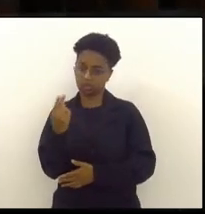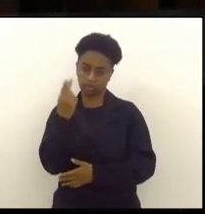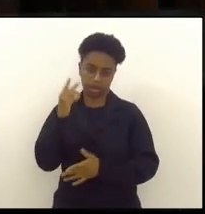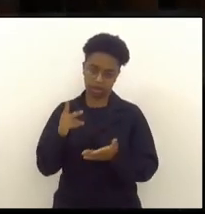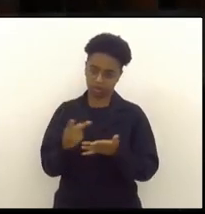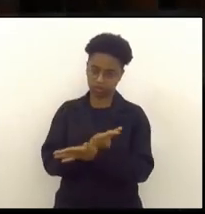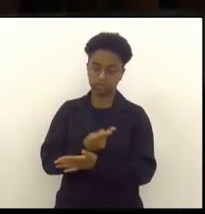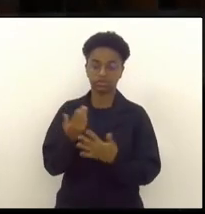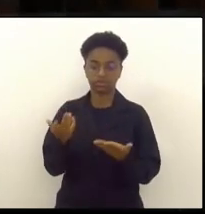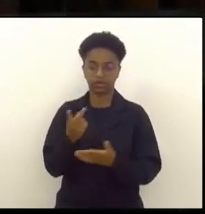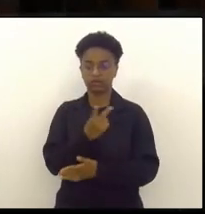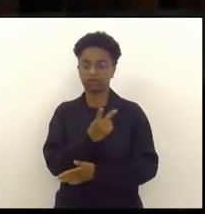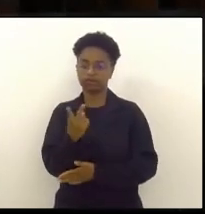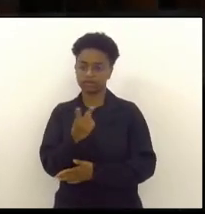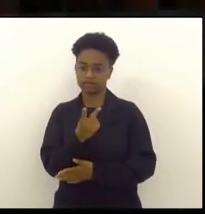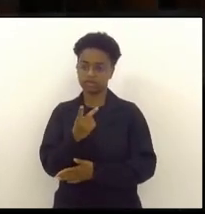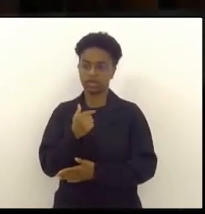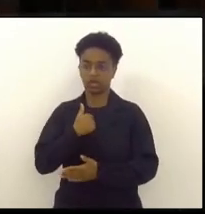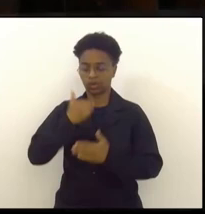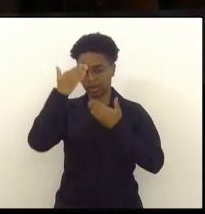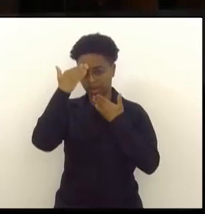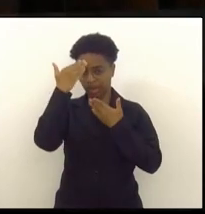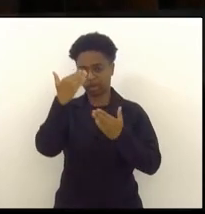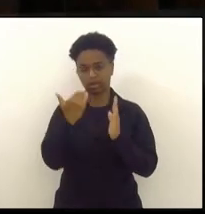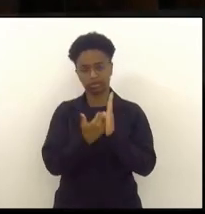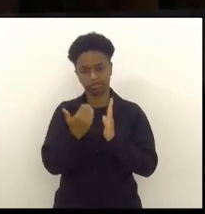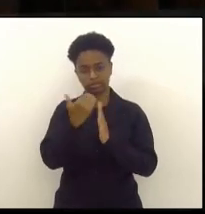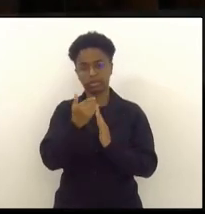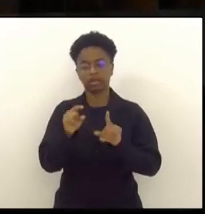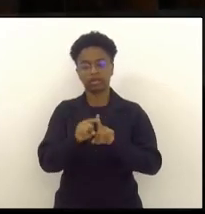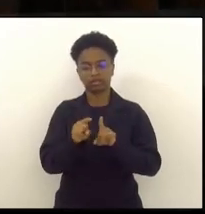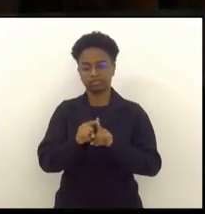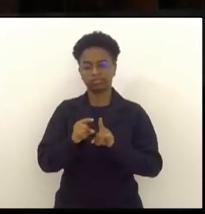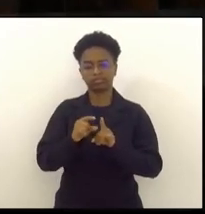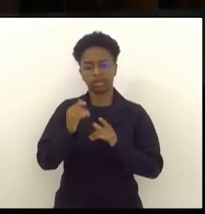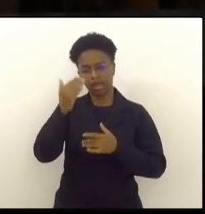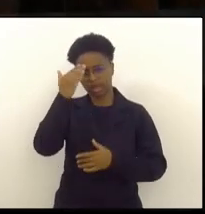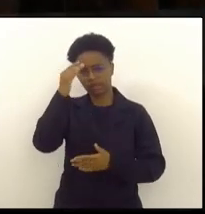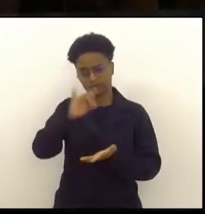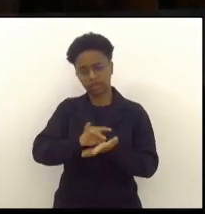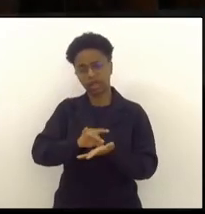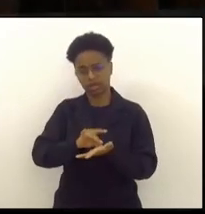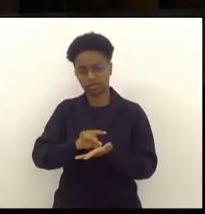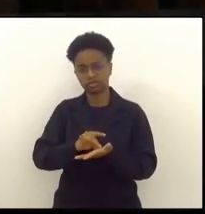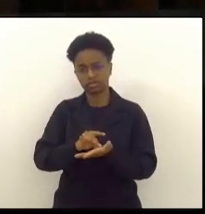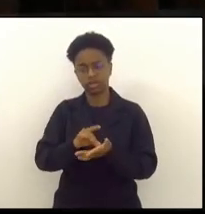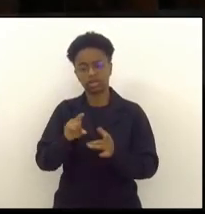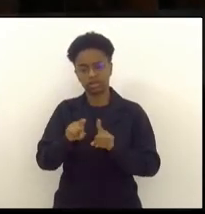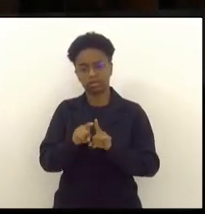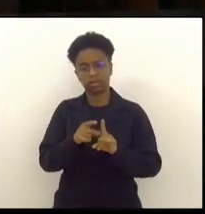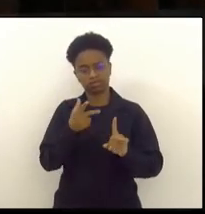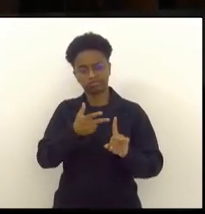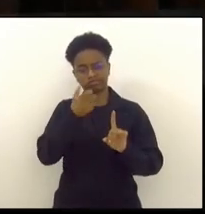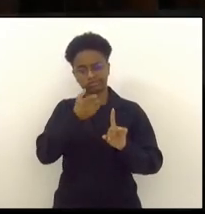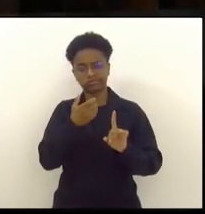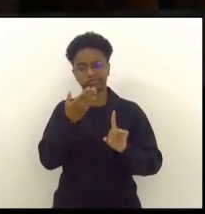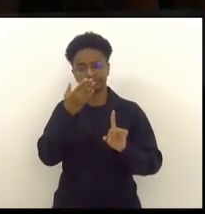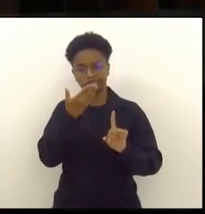possível. Vocês levam o meu agradecimento, a minha gratidão, realmente, meu reconhecimento,